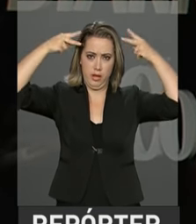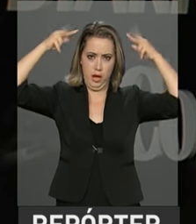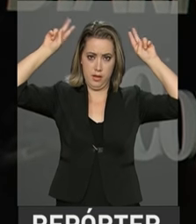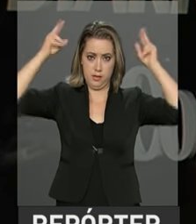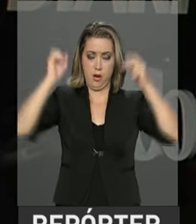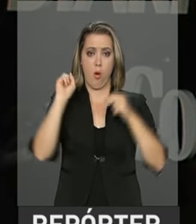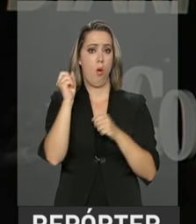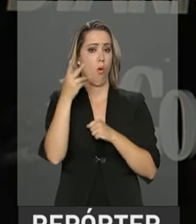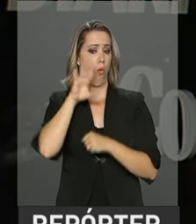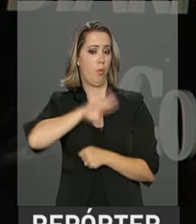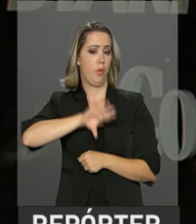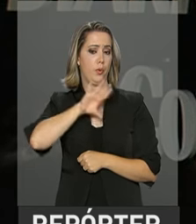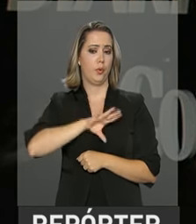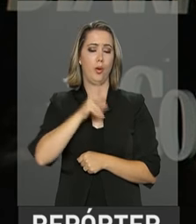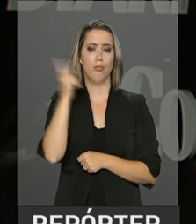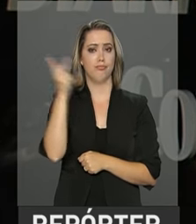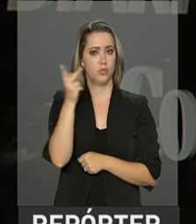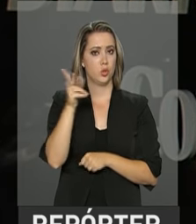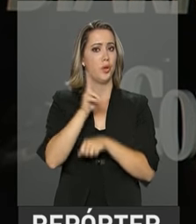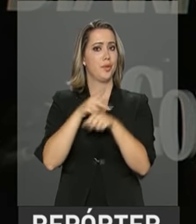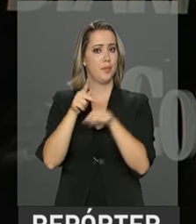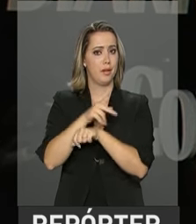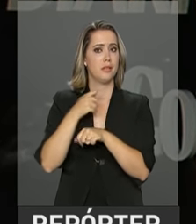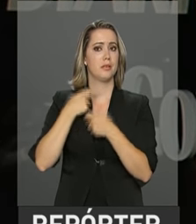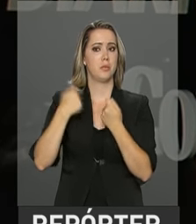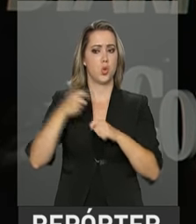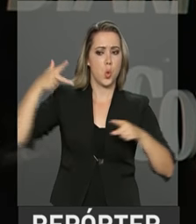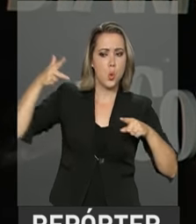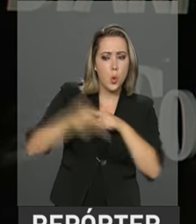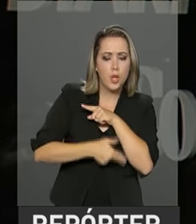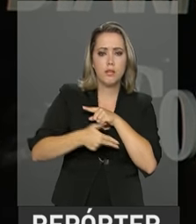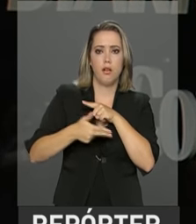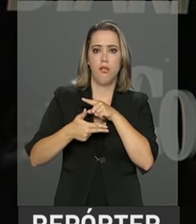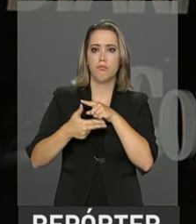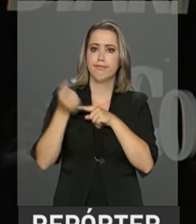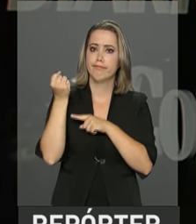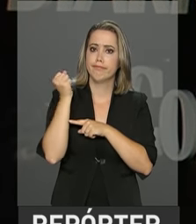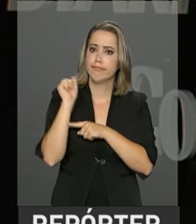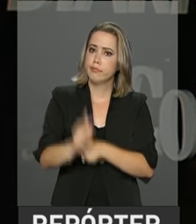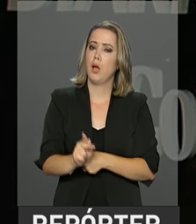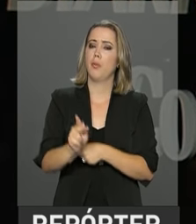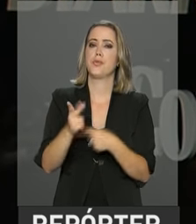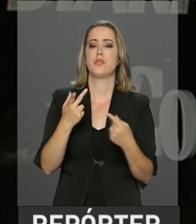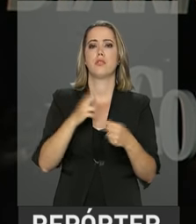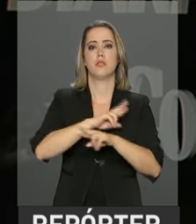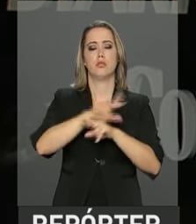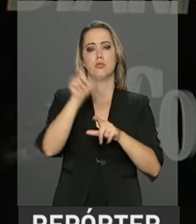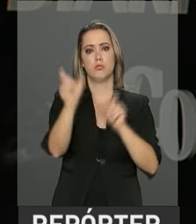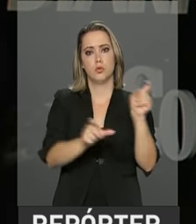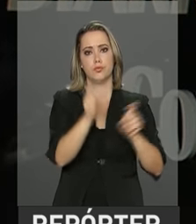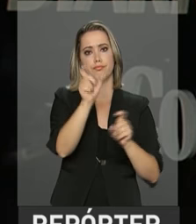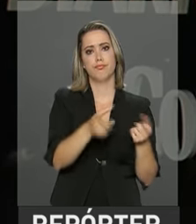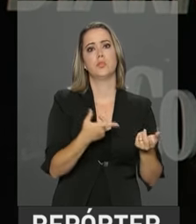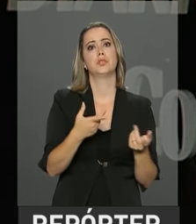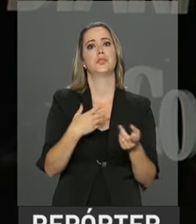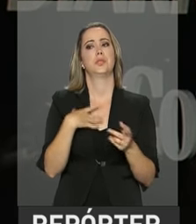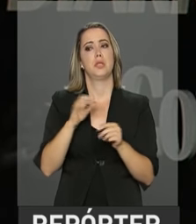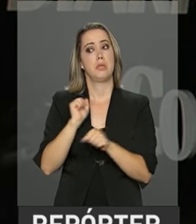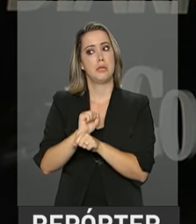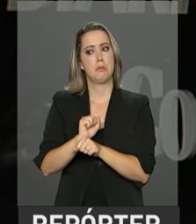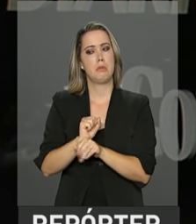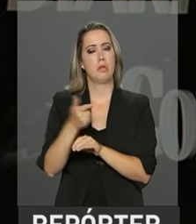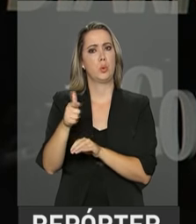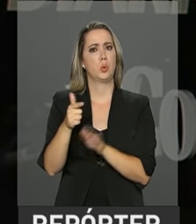onde, nestes países, foi necessário o corte de benefícios e mesmo a suspensão de direitos